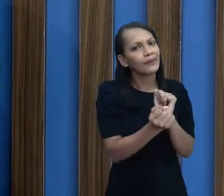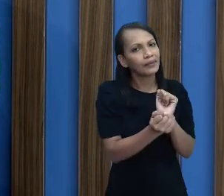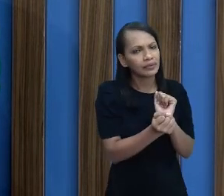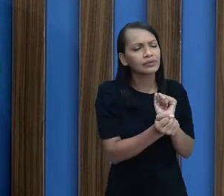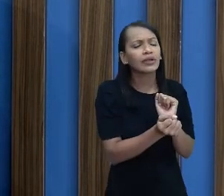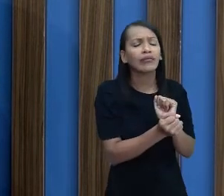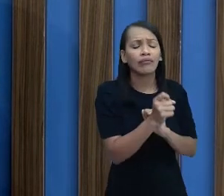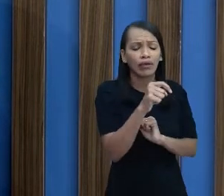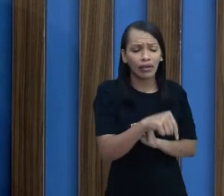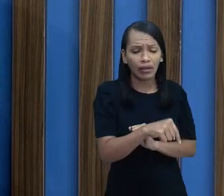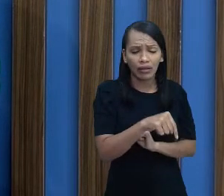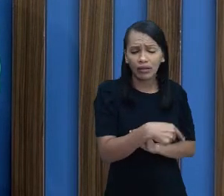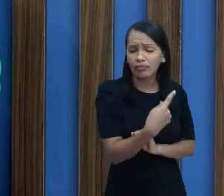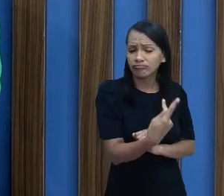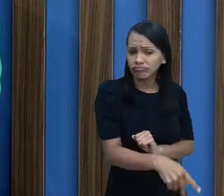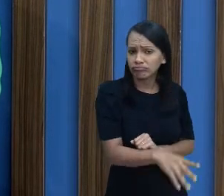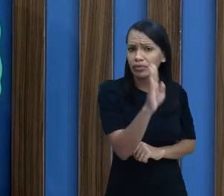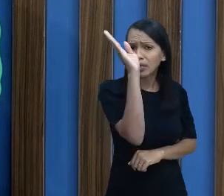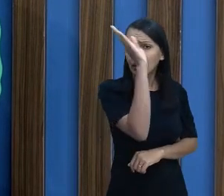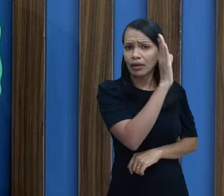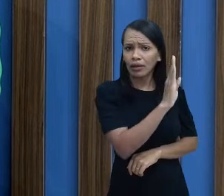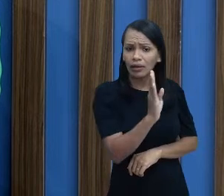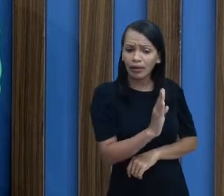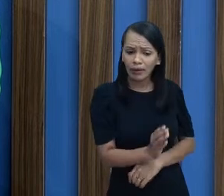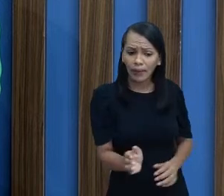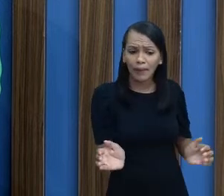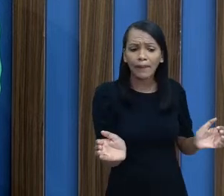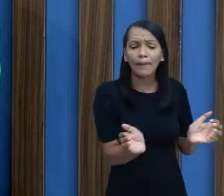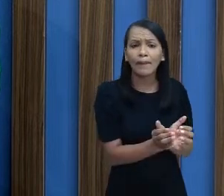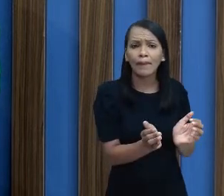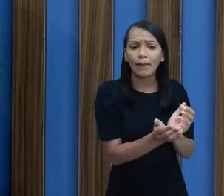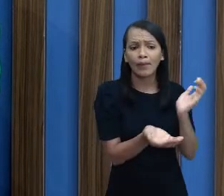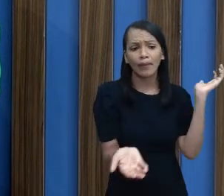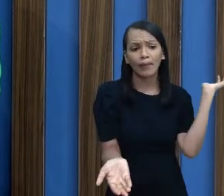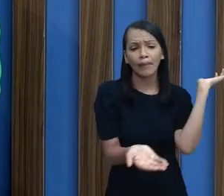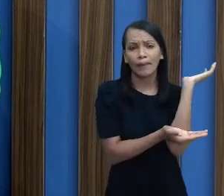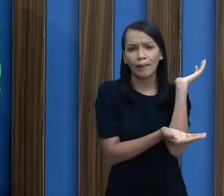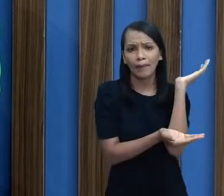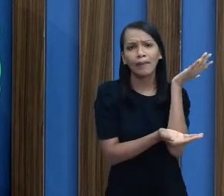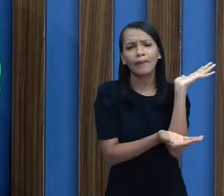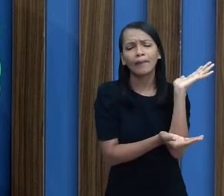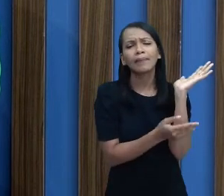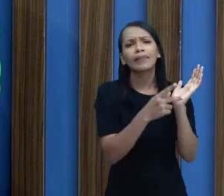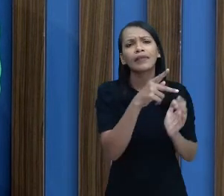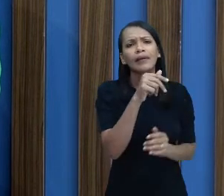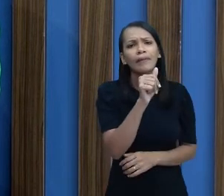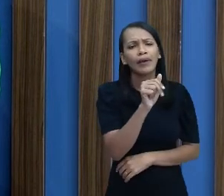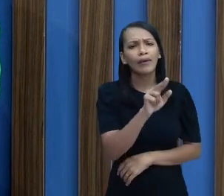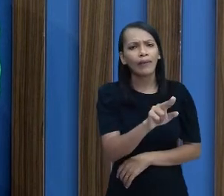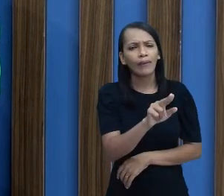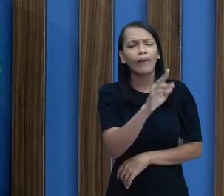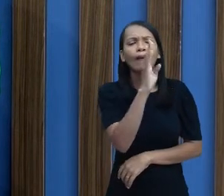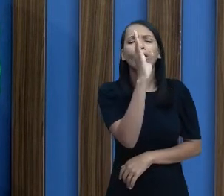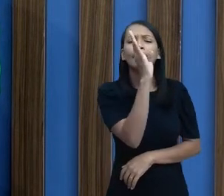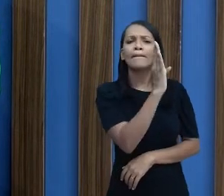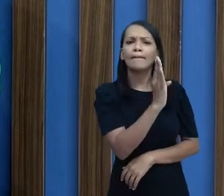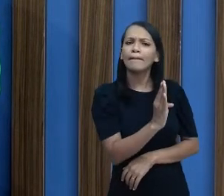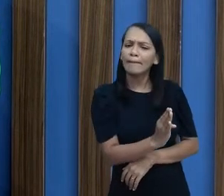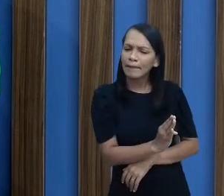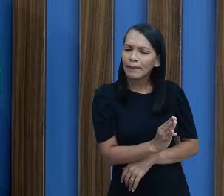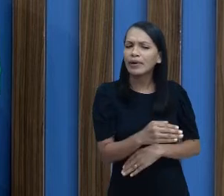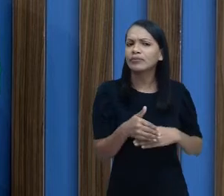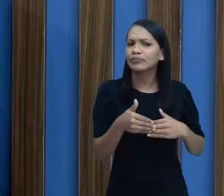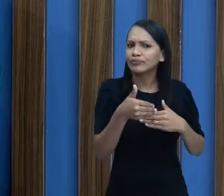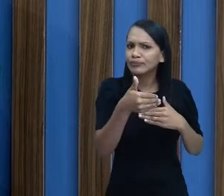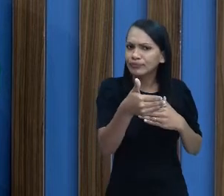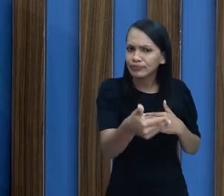se instalar inicialmente o ciclo do pau-brasil, nos 30 primeiros anos, e a partir de 1535 a